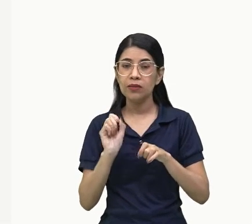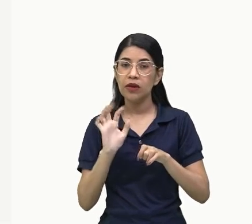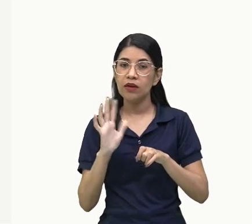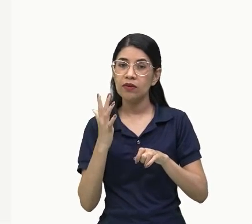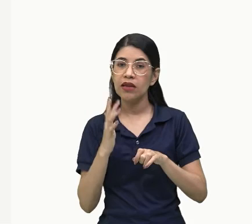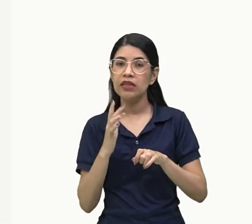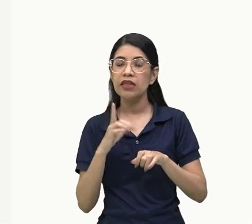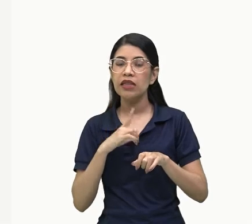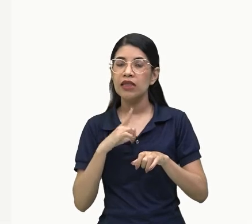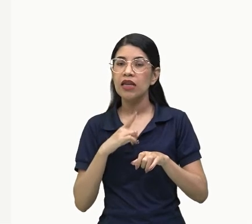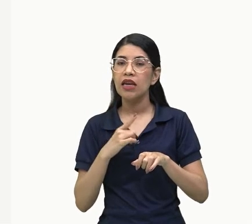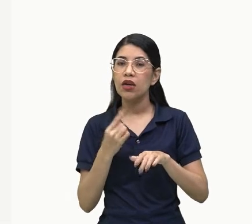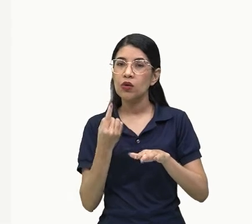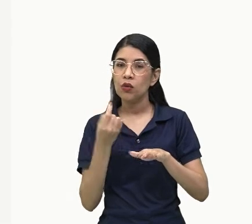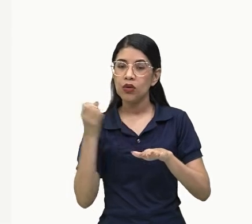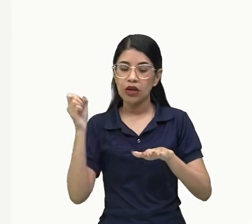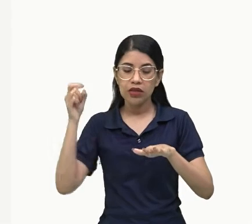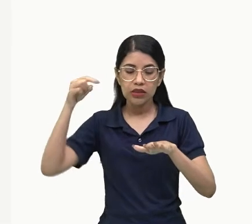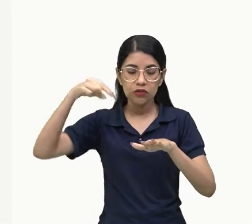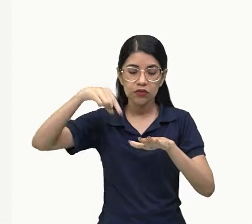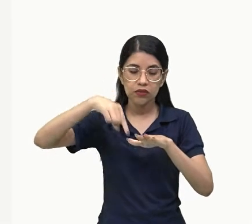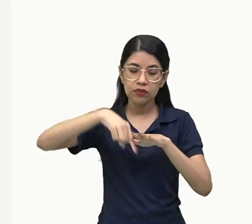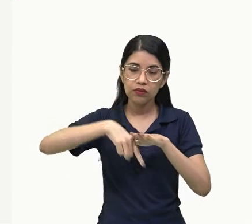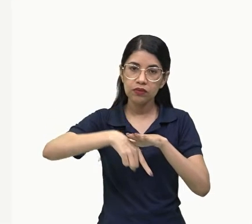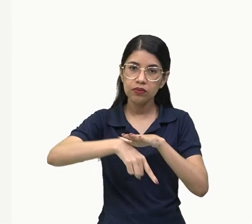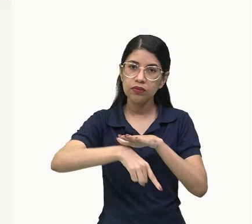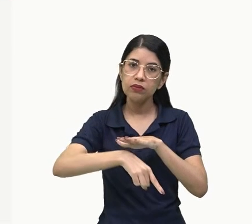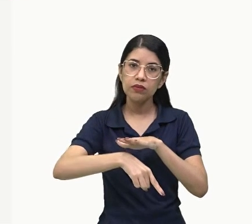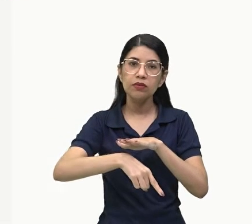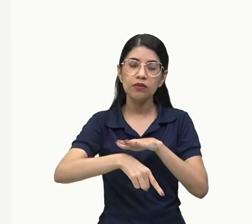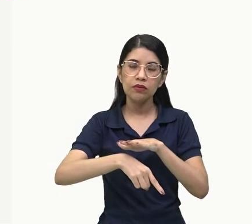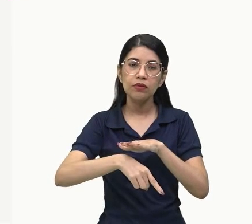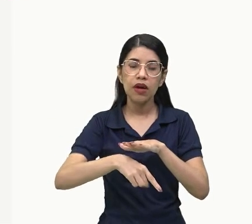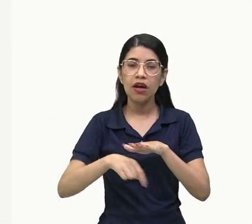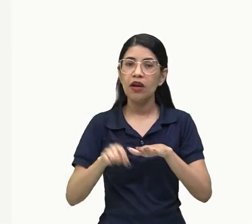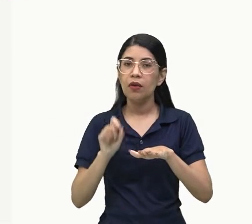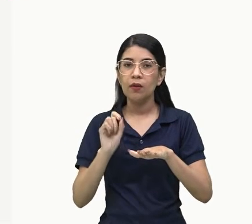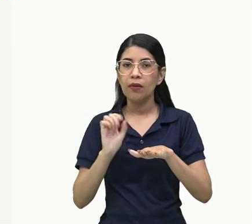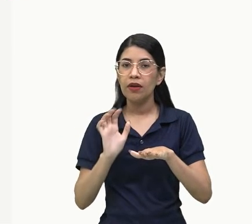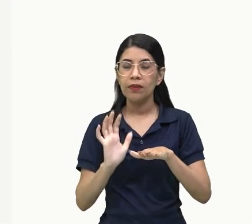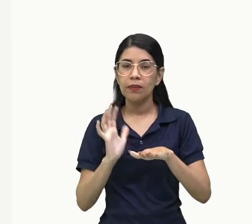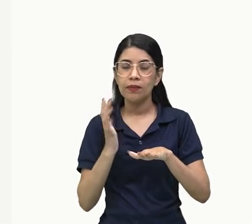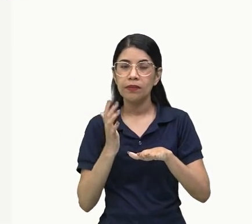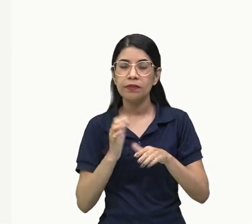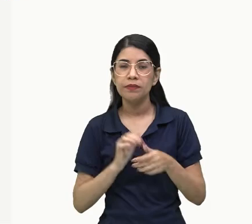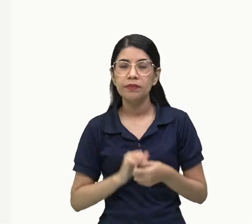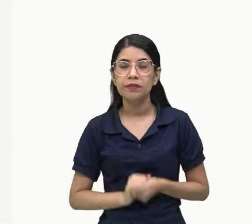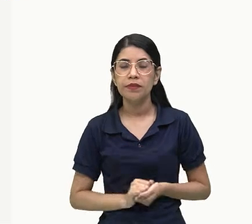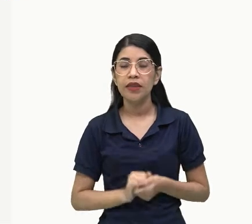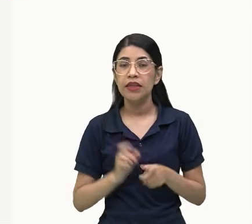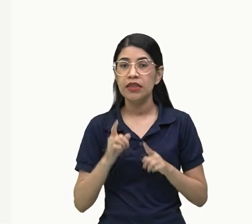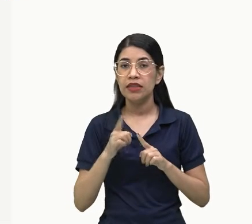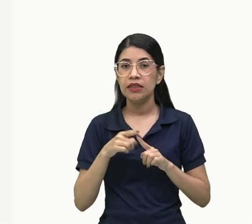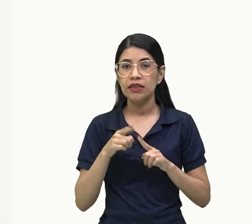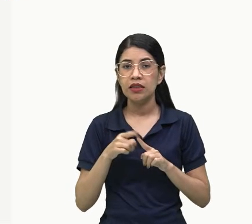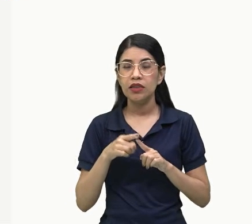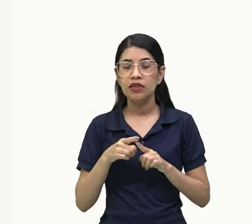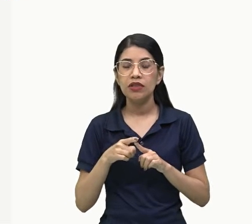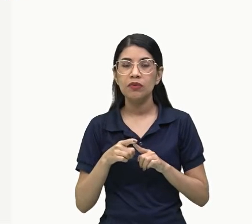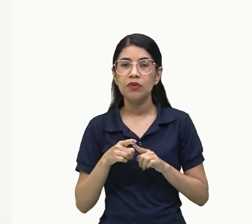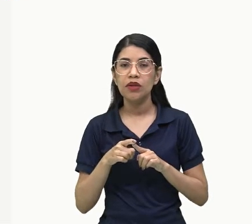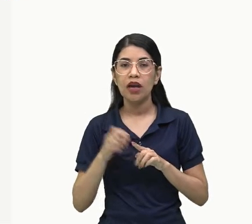que consegue passar através do vidro e passar para o outro lado. Esse fenômeno em que o